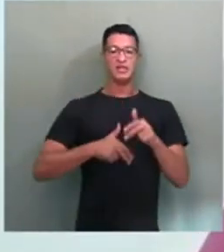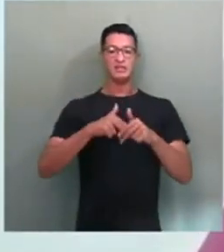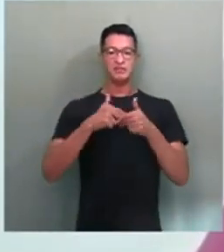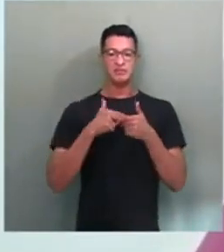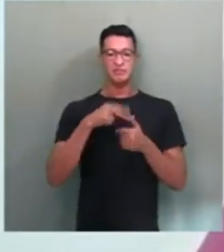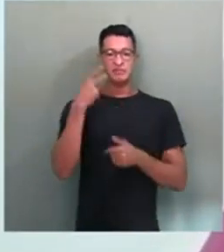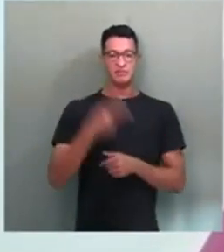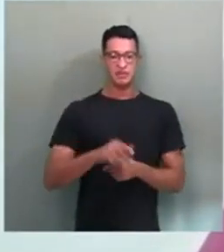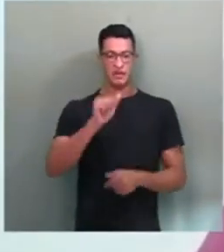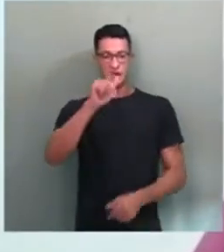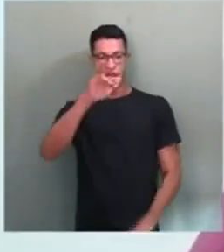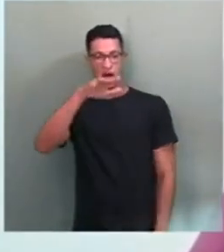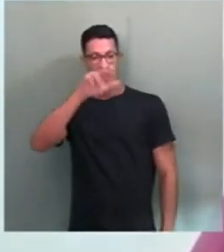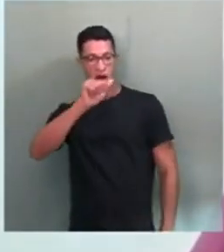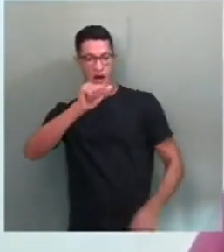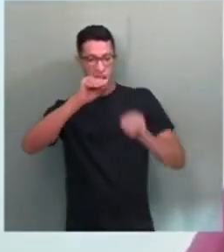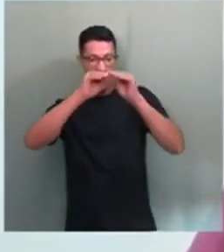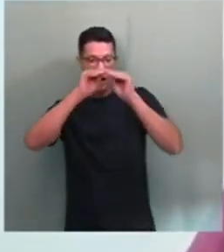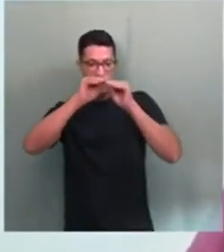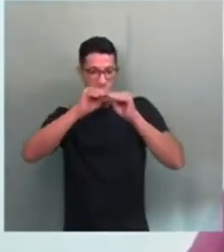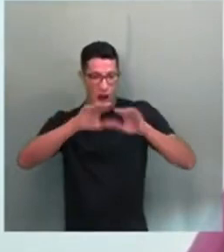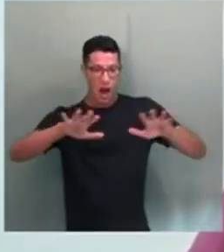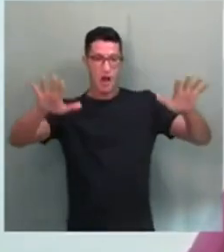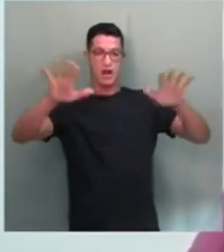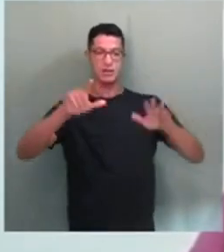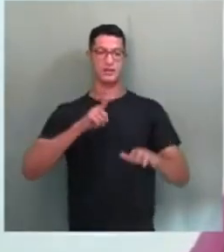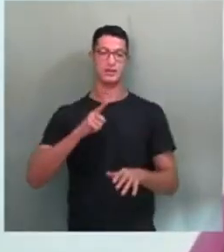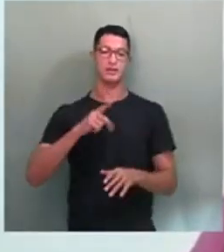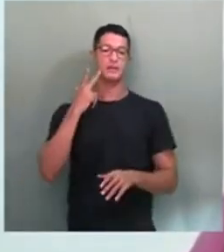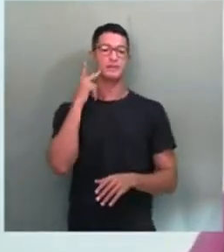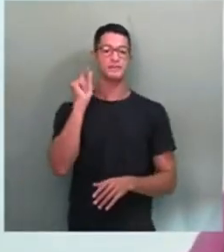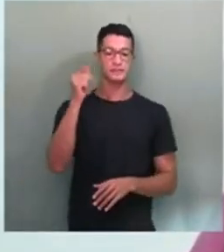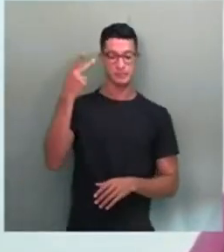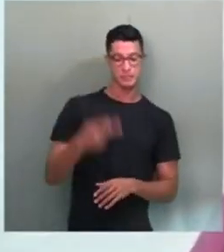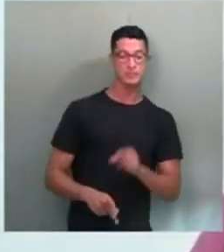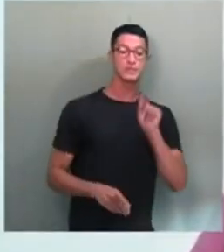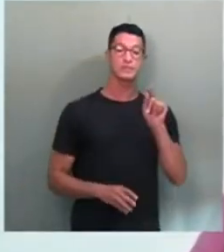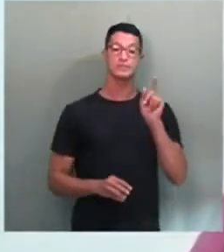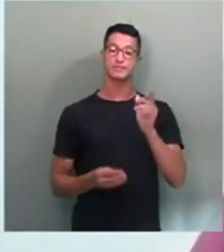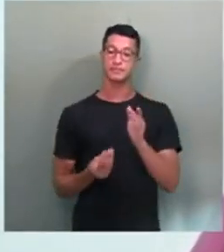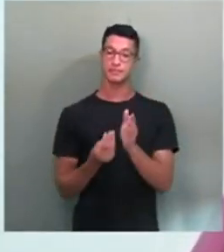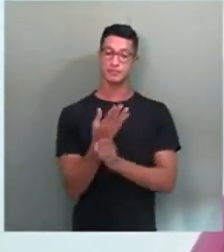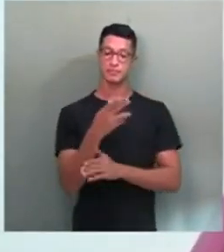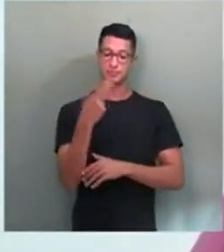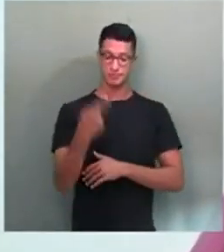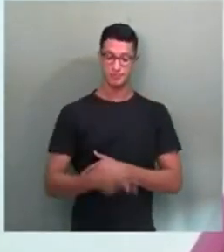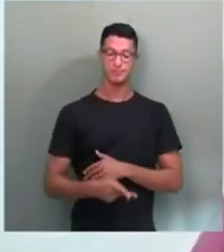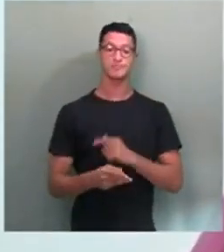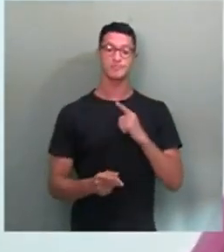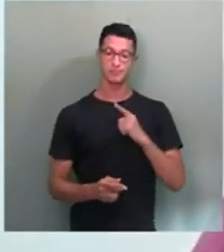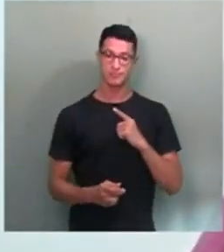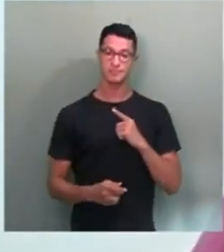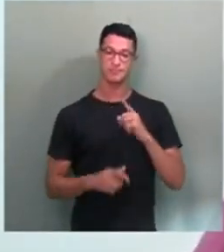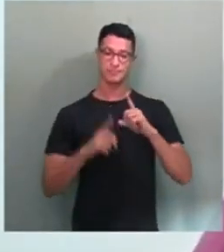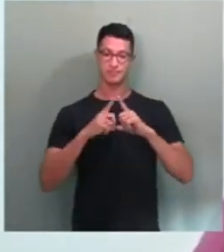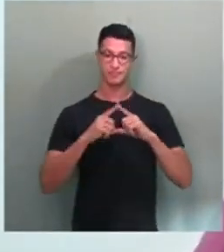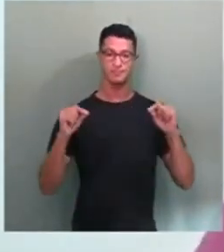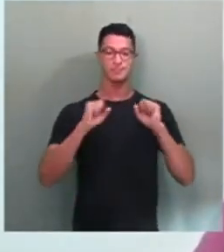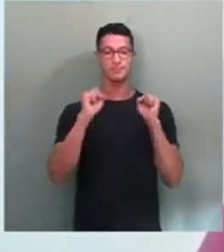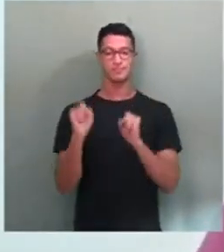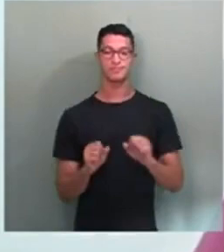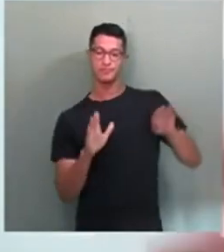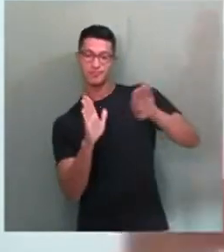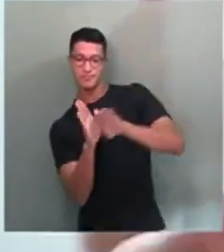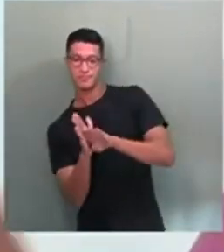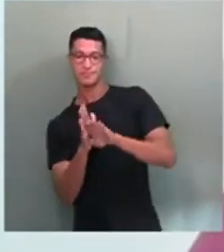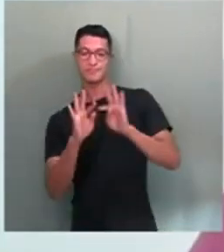de suas agências de disseminação de informação para que aquilo que é produzido aqui em Brasília possa chegar